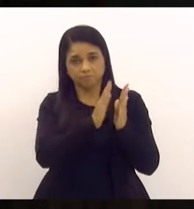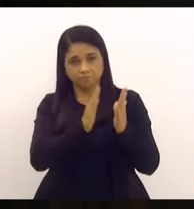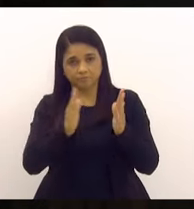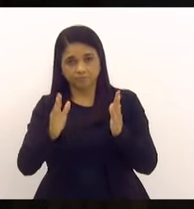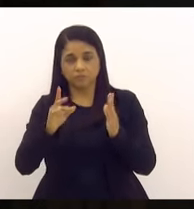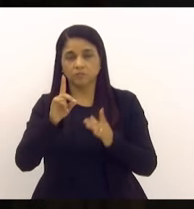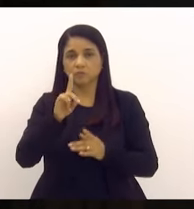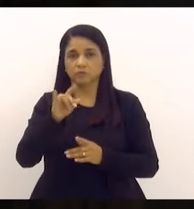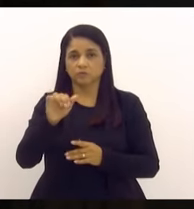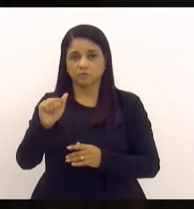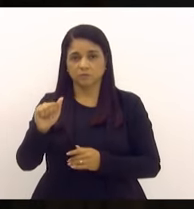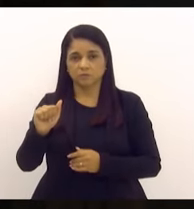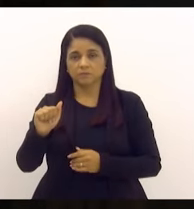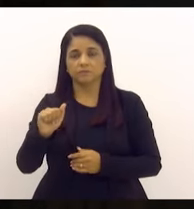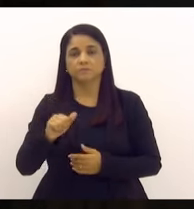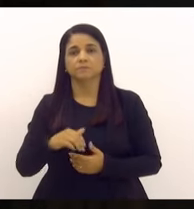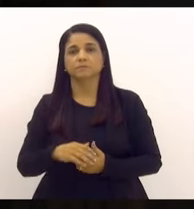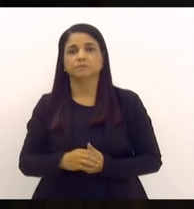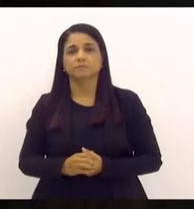a ordem do dia, melhor.